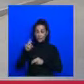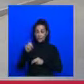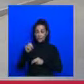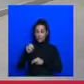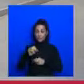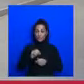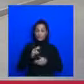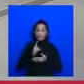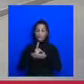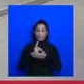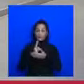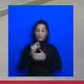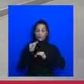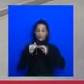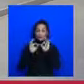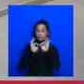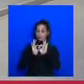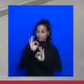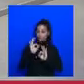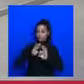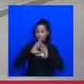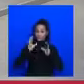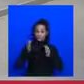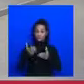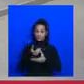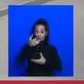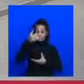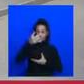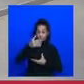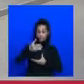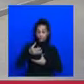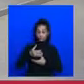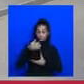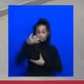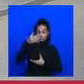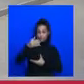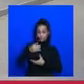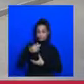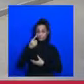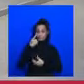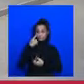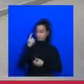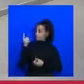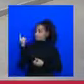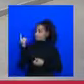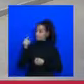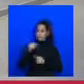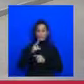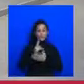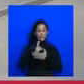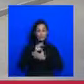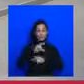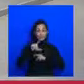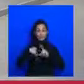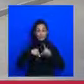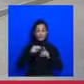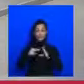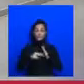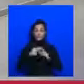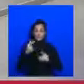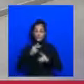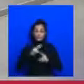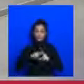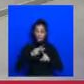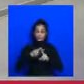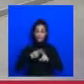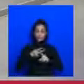Vamos então realizar o procedimento de reabastecimento do suporte em cima do globo número 2 para procedermos ao segundo sorteio da